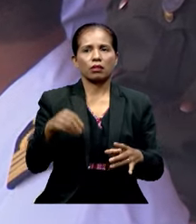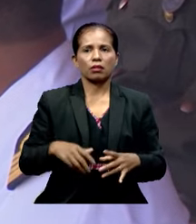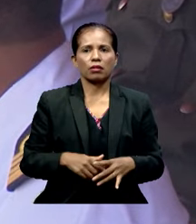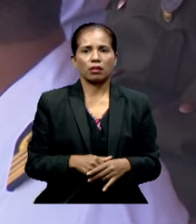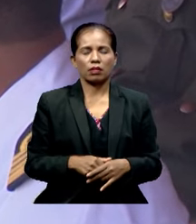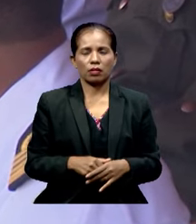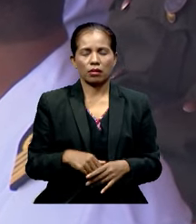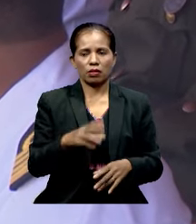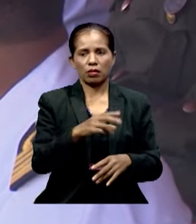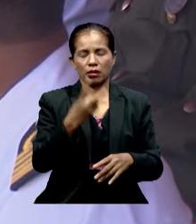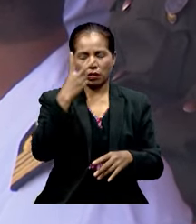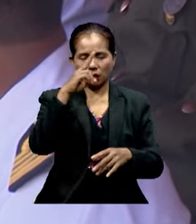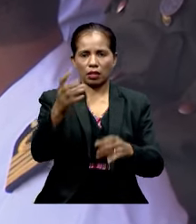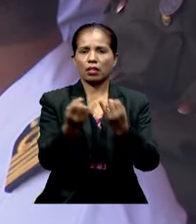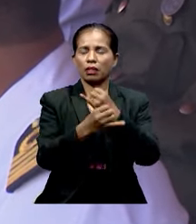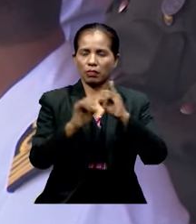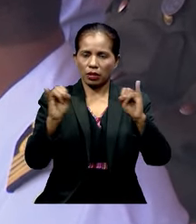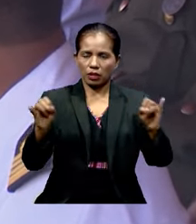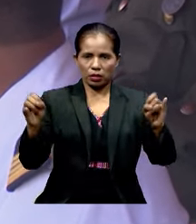pela conquista da sua independência.